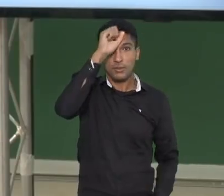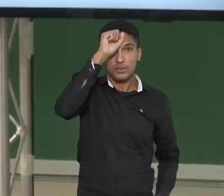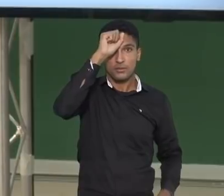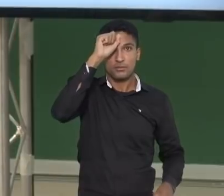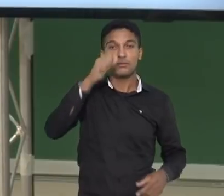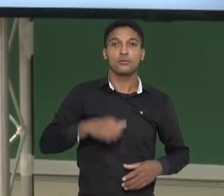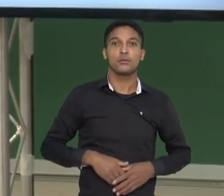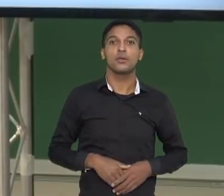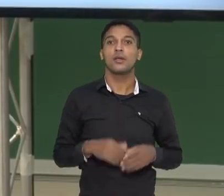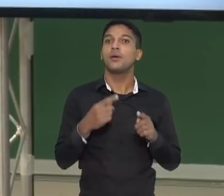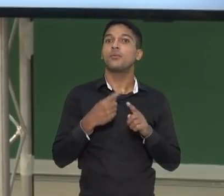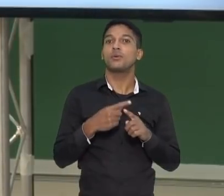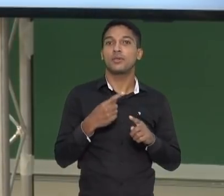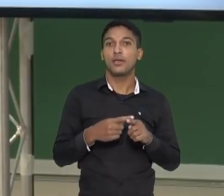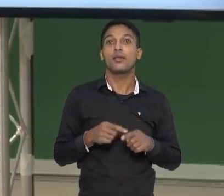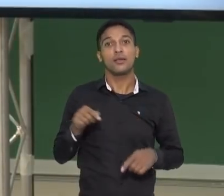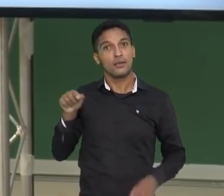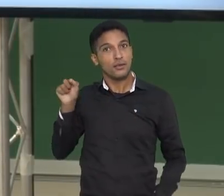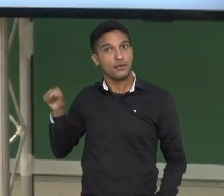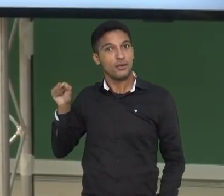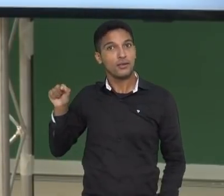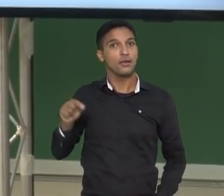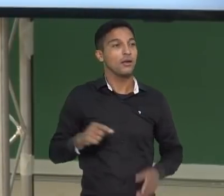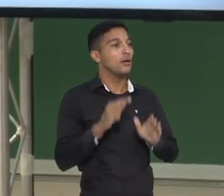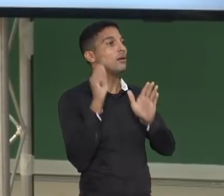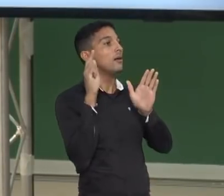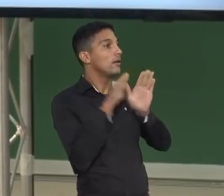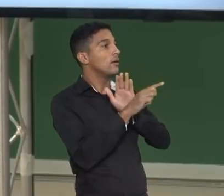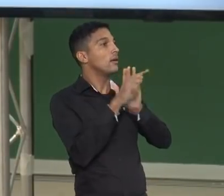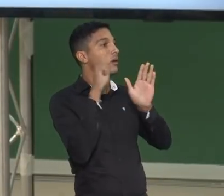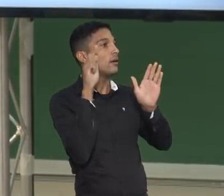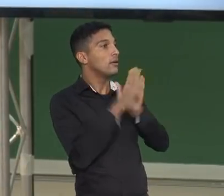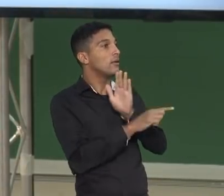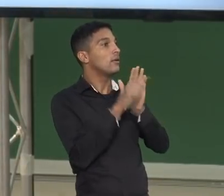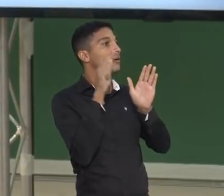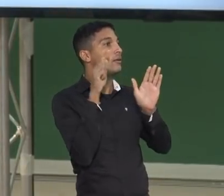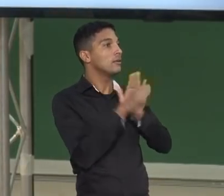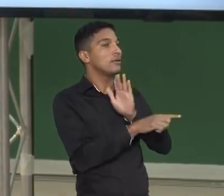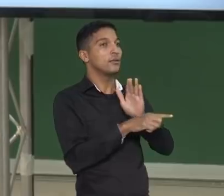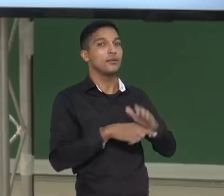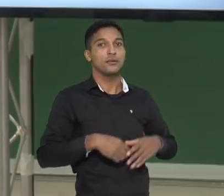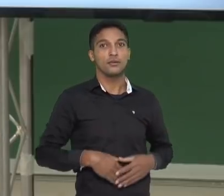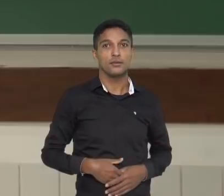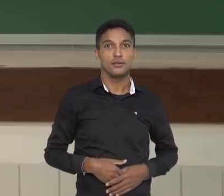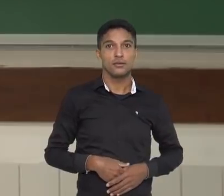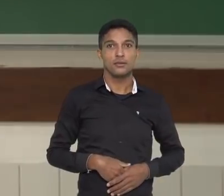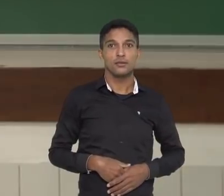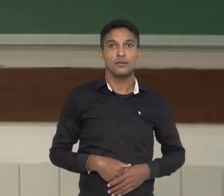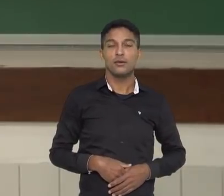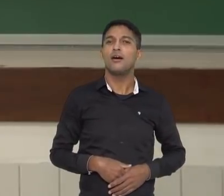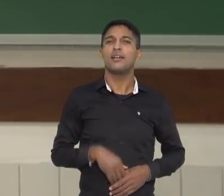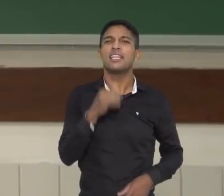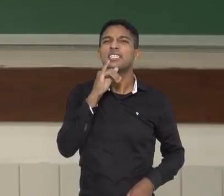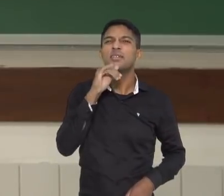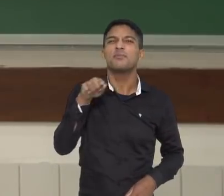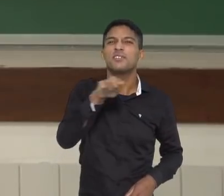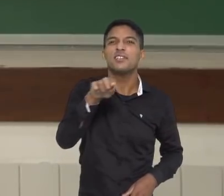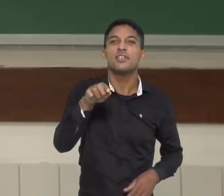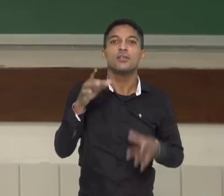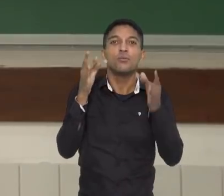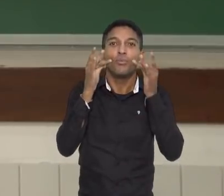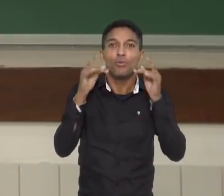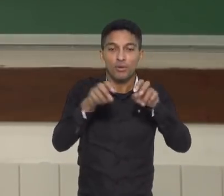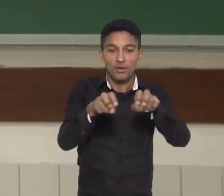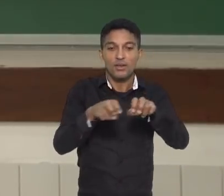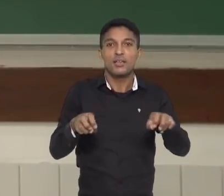Porque ele fica fazendo as perguntas. Hein? Quando vocês estão numa aula, lá na escola, não